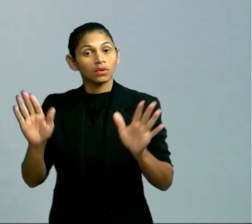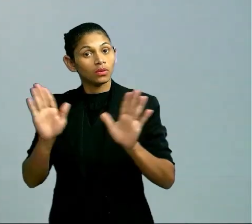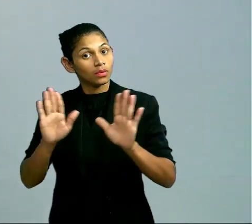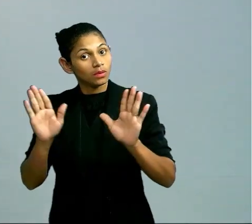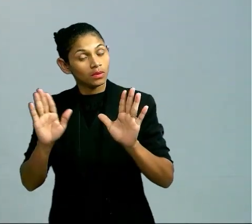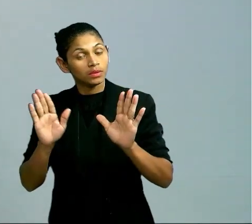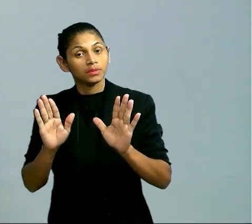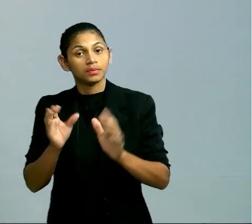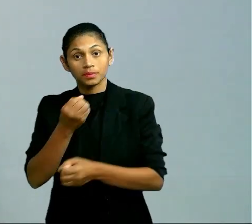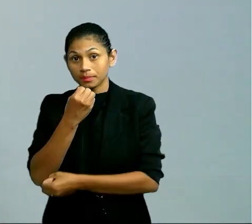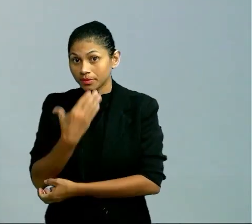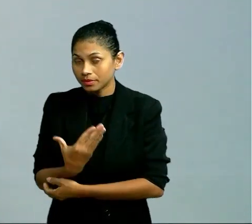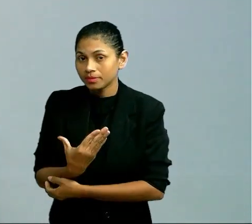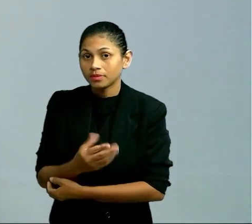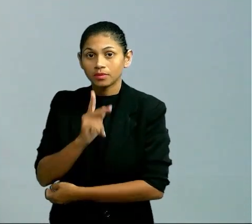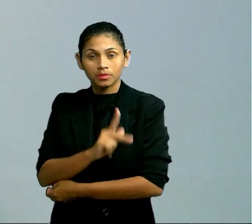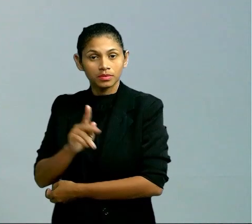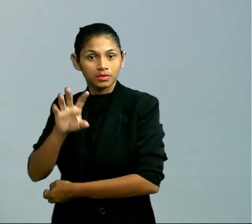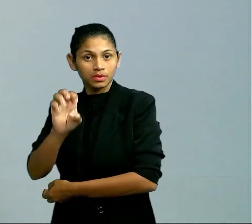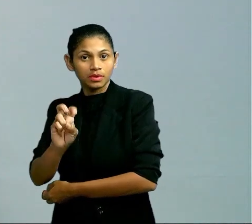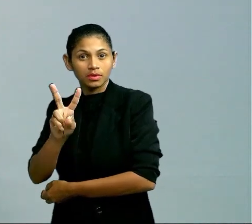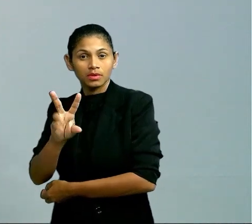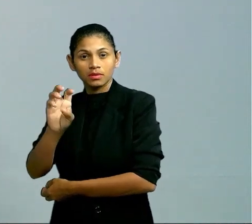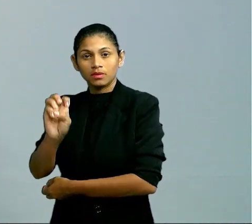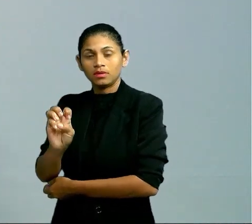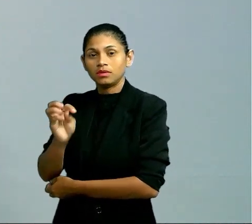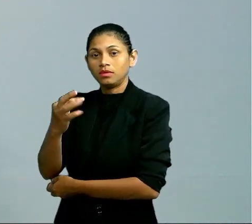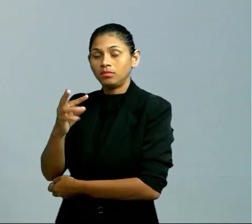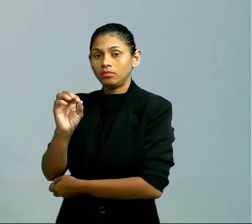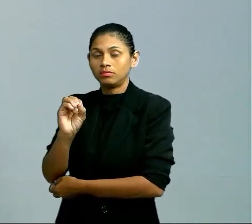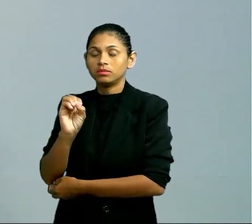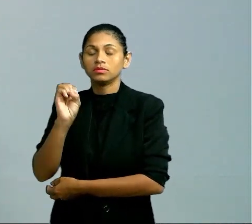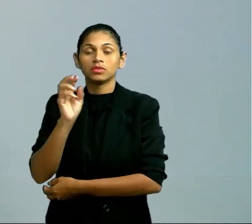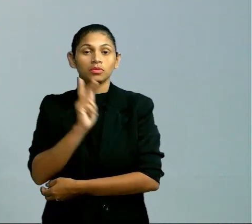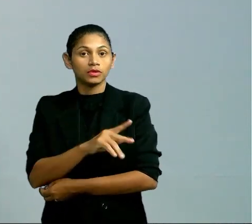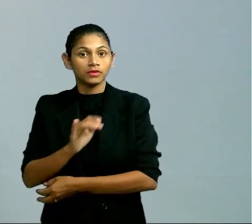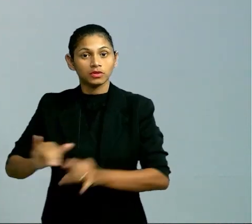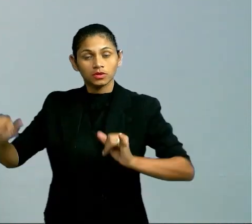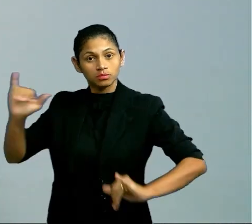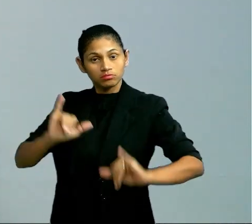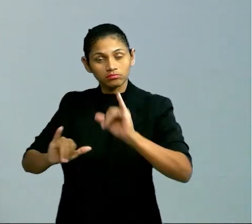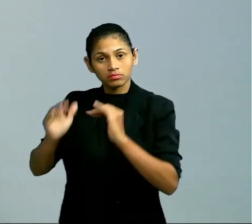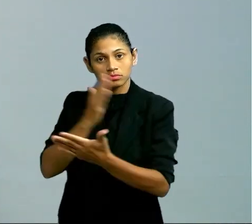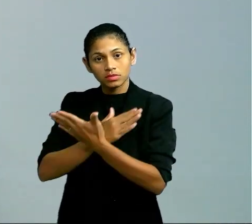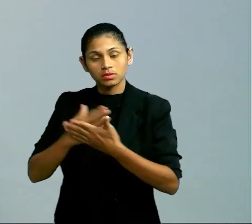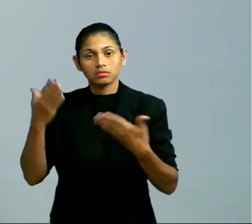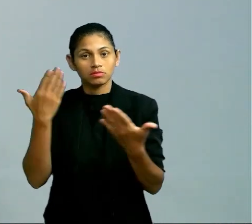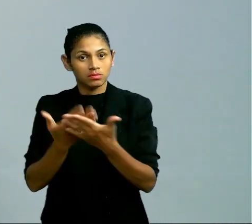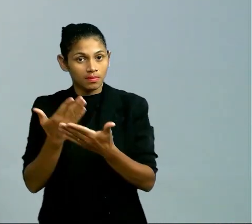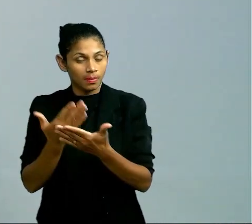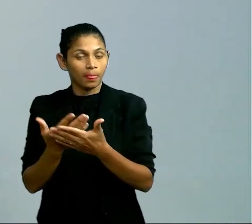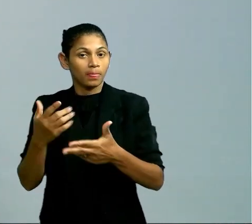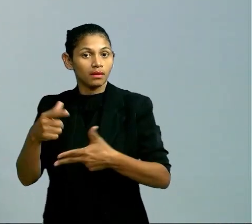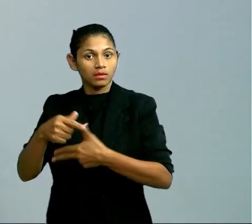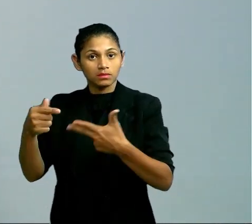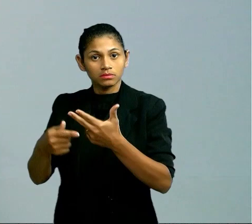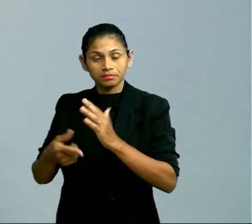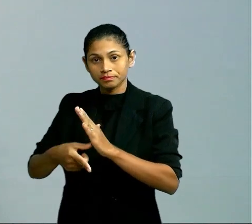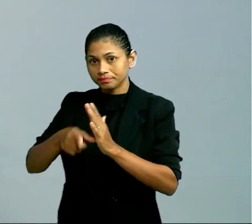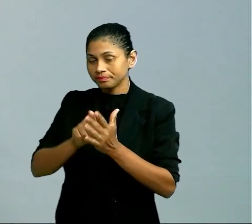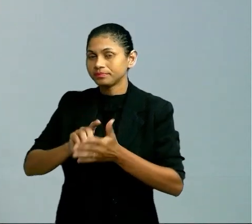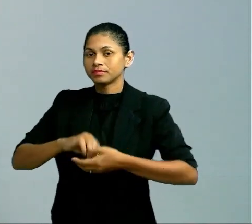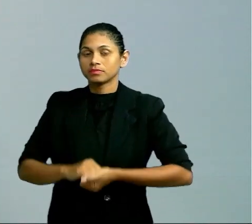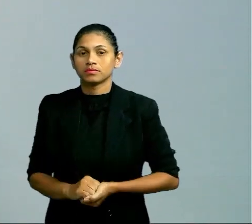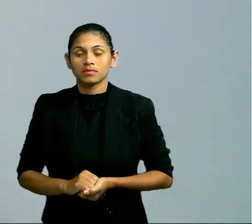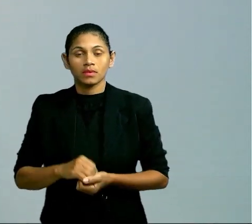Olá pessoal, tudo bem? Sou o professor Everton, professor de Química, e hoje nós vamos iniciar mais uma aula do nosso Pré-ENEM Legal. Bom pessoal, na aula de